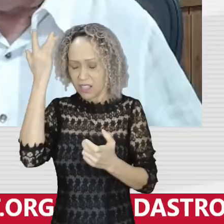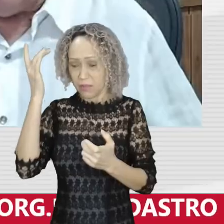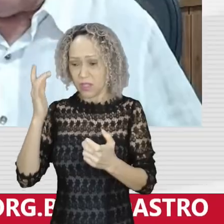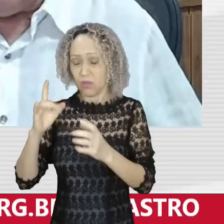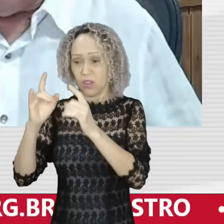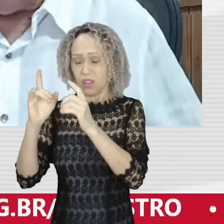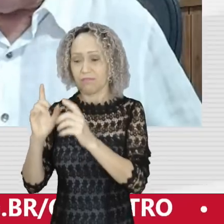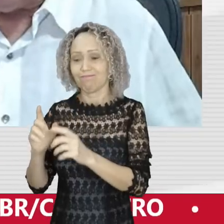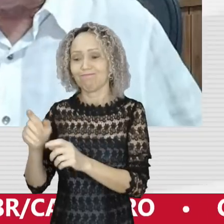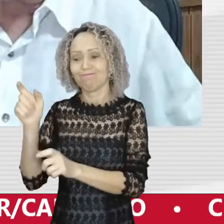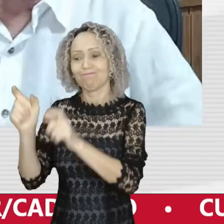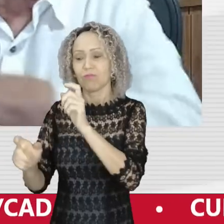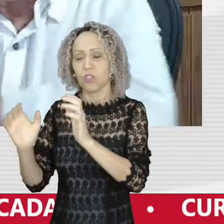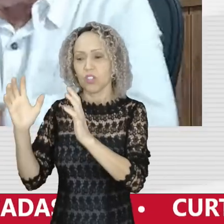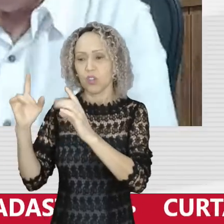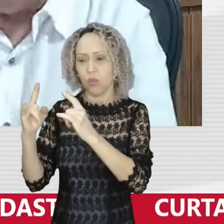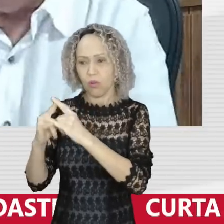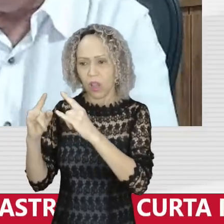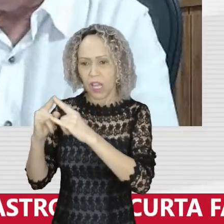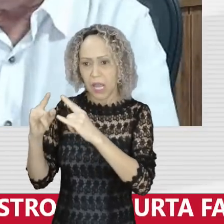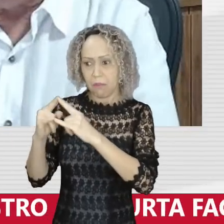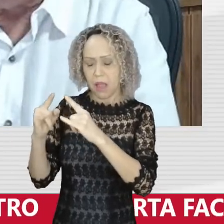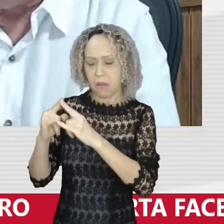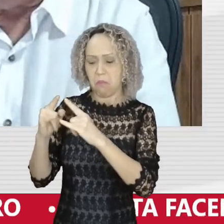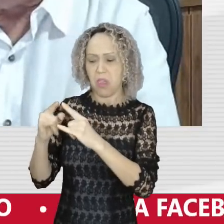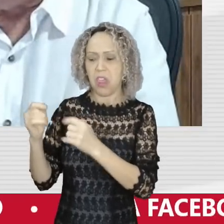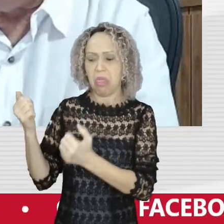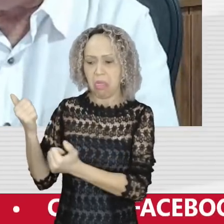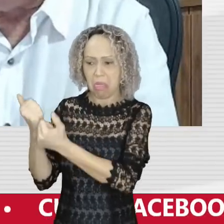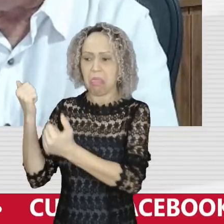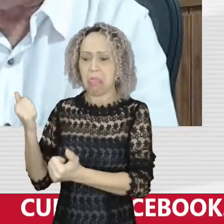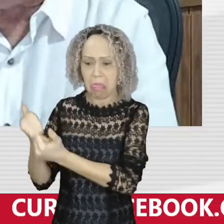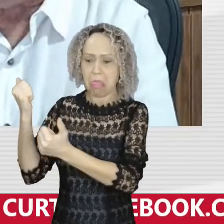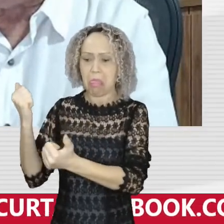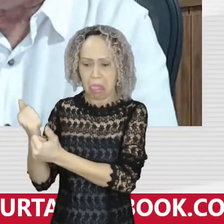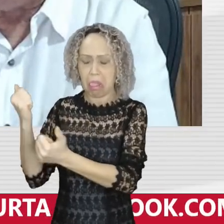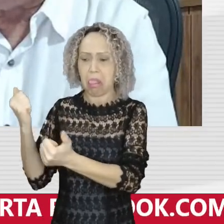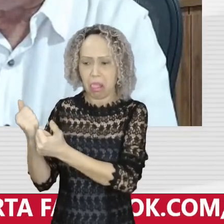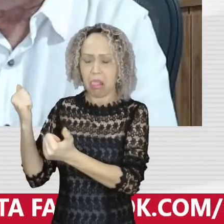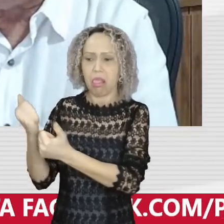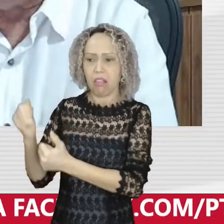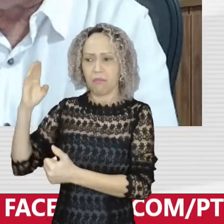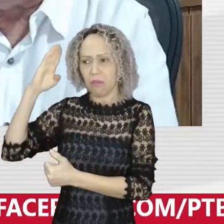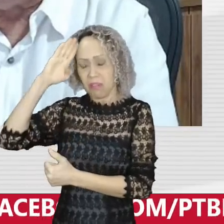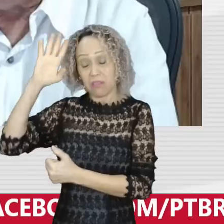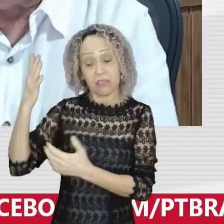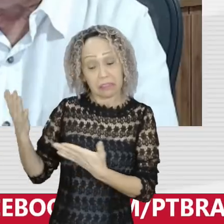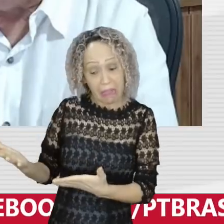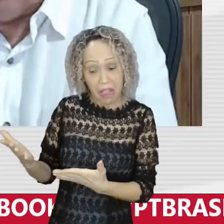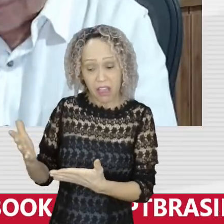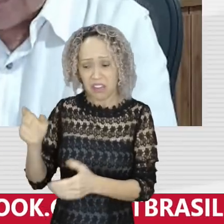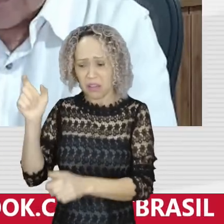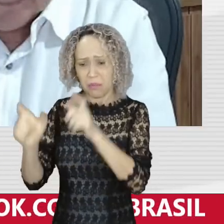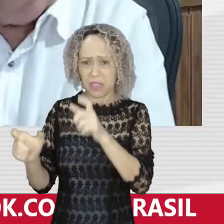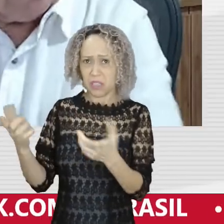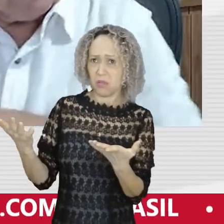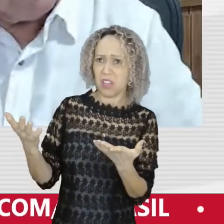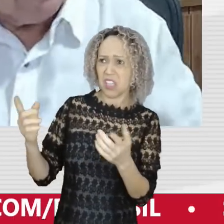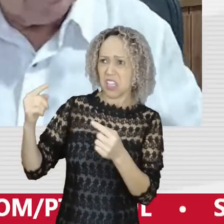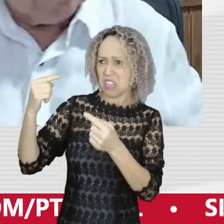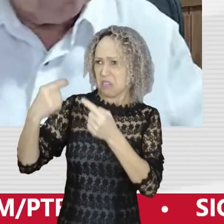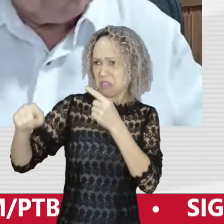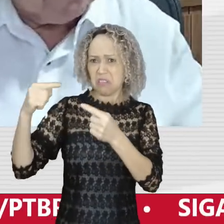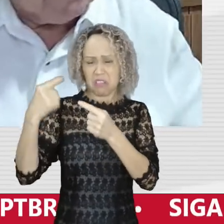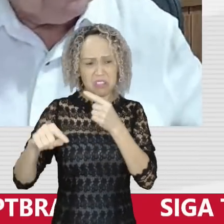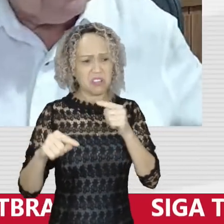se recusam a entender que teve um processo eleitoral legítimo, democrático e que está diplomado o